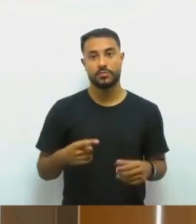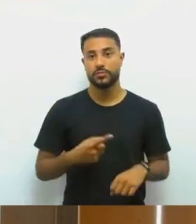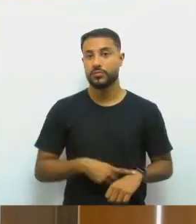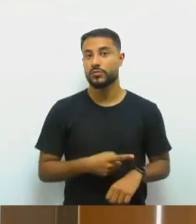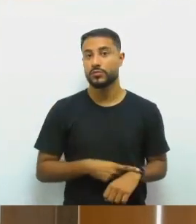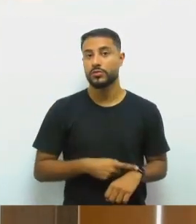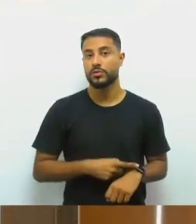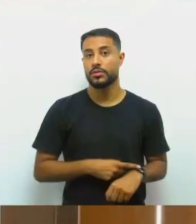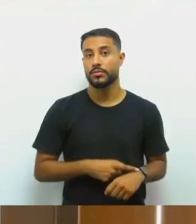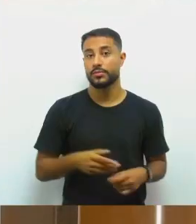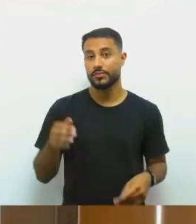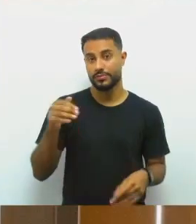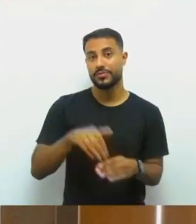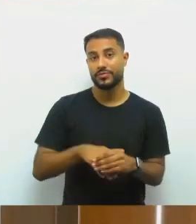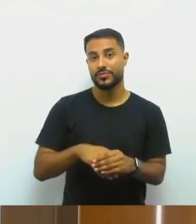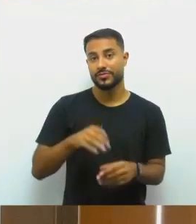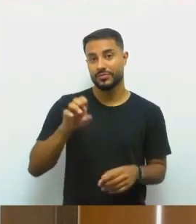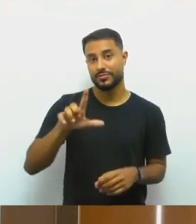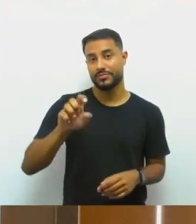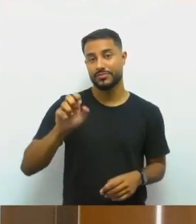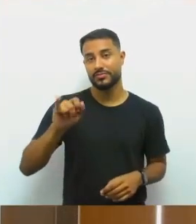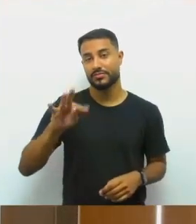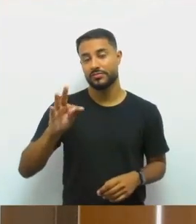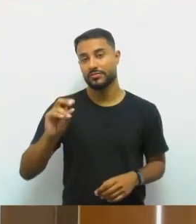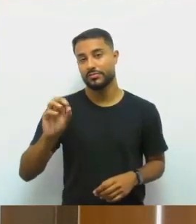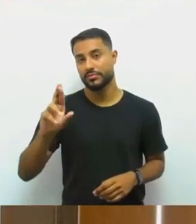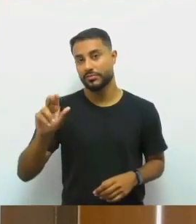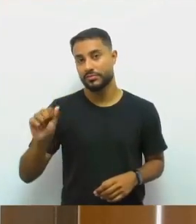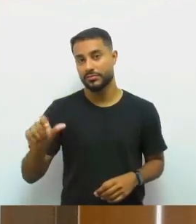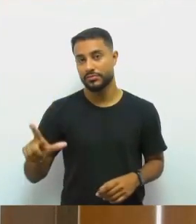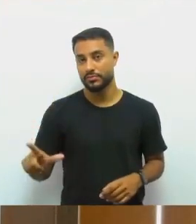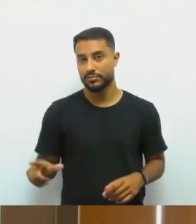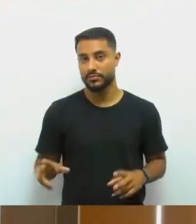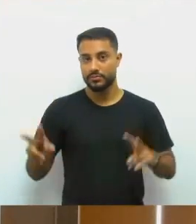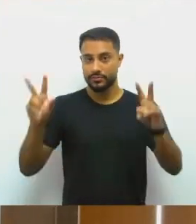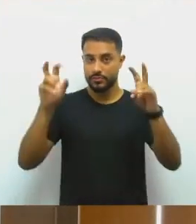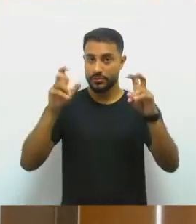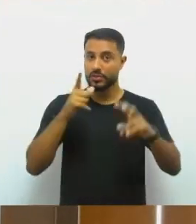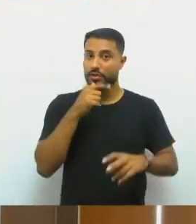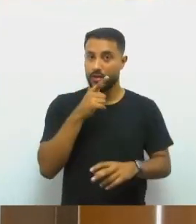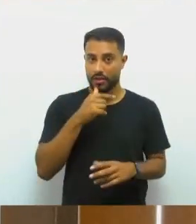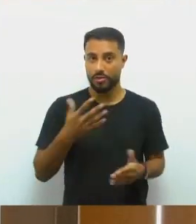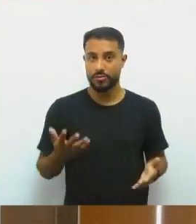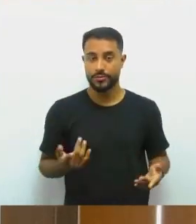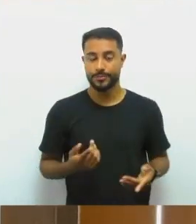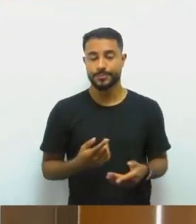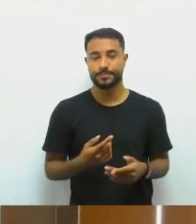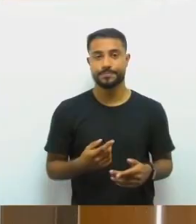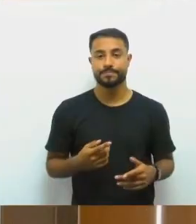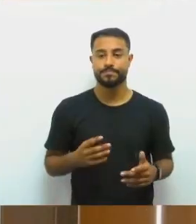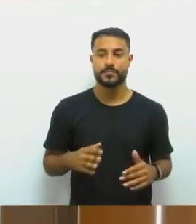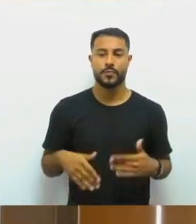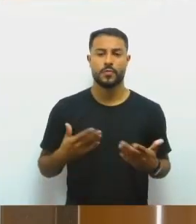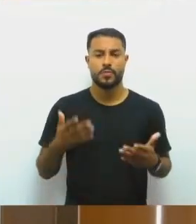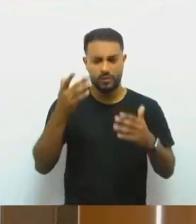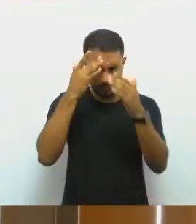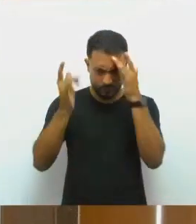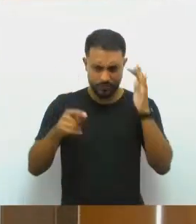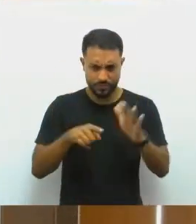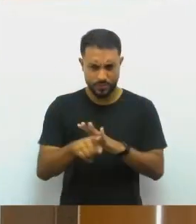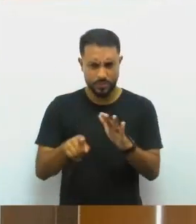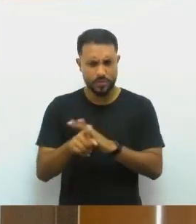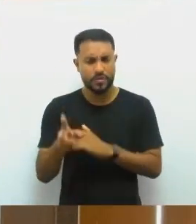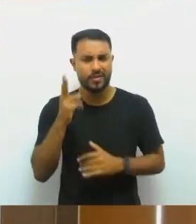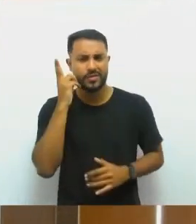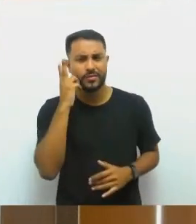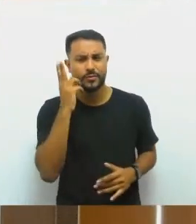água. A gente, quando as pessoas perguntam assim, vereador Charles, quais são as suas prioridades